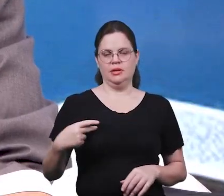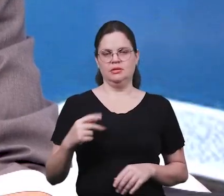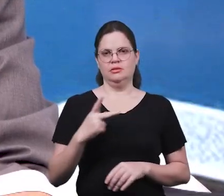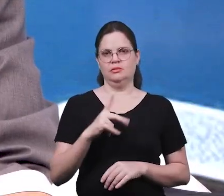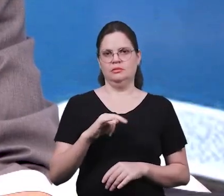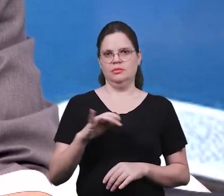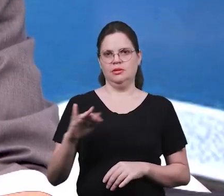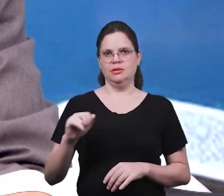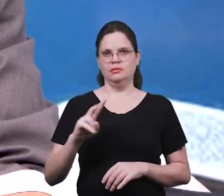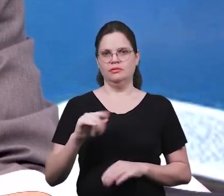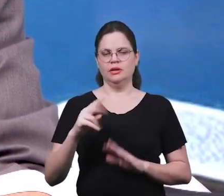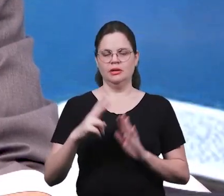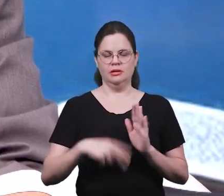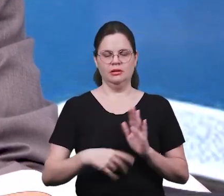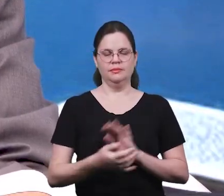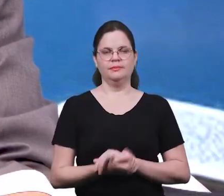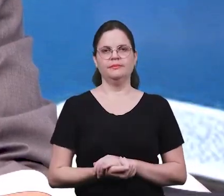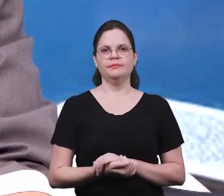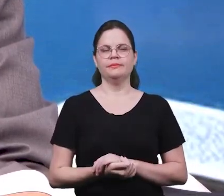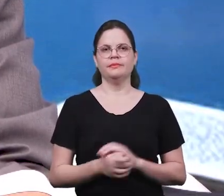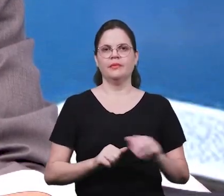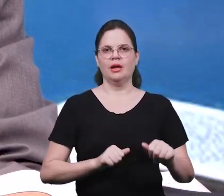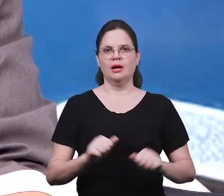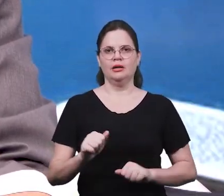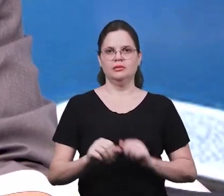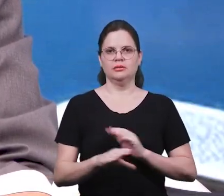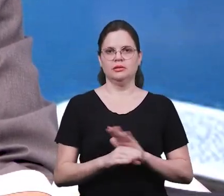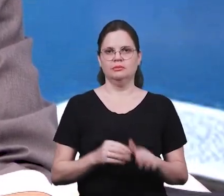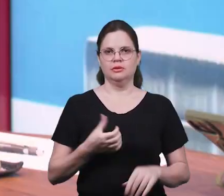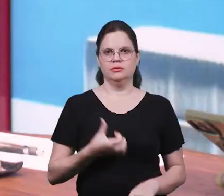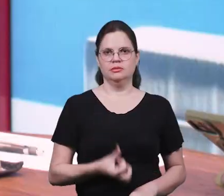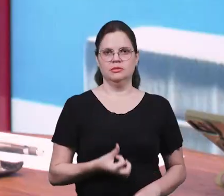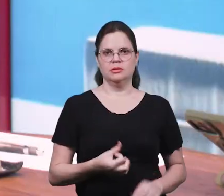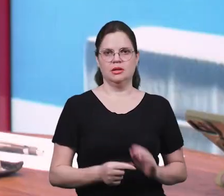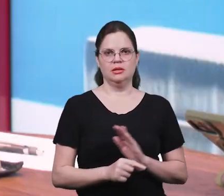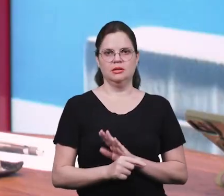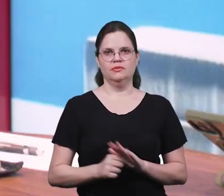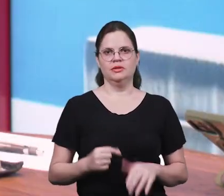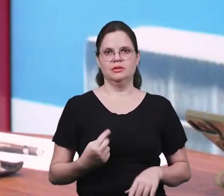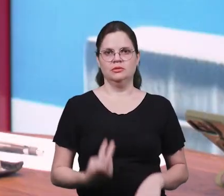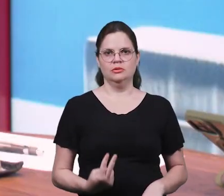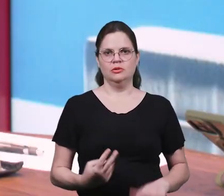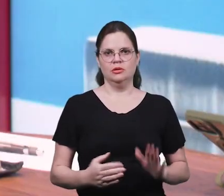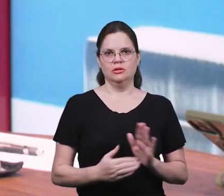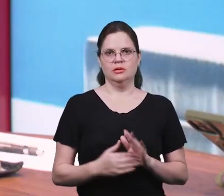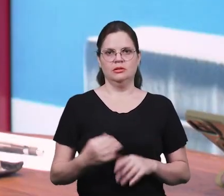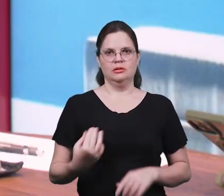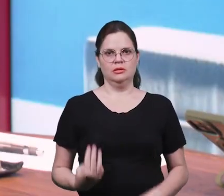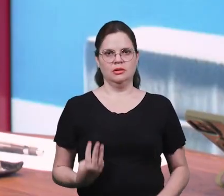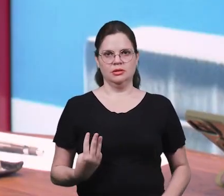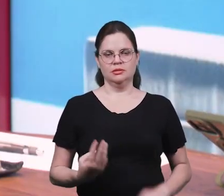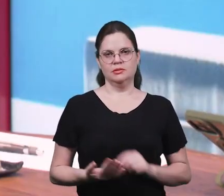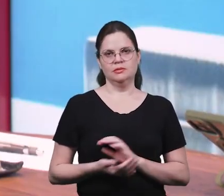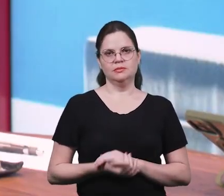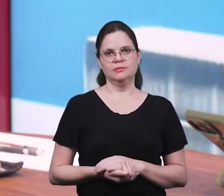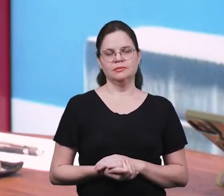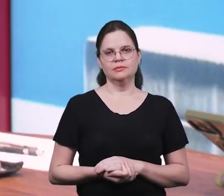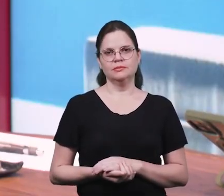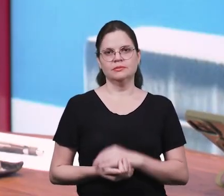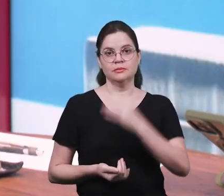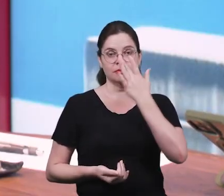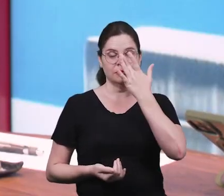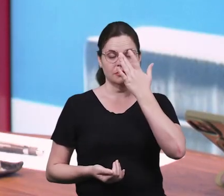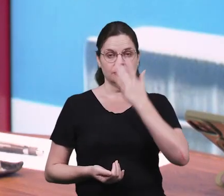do capítulo 6 de Atos, versos 2 e 3. O texto em Atos 6, 2 e 3